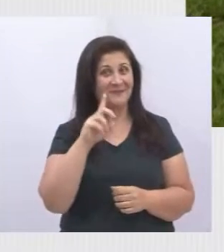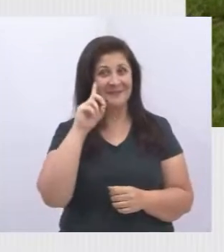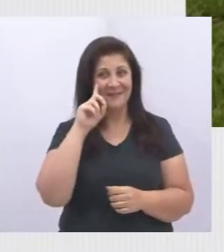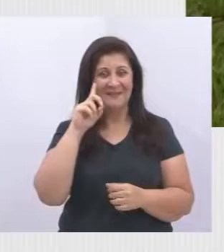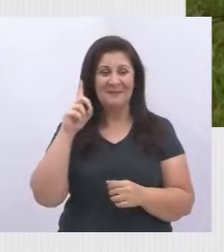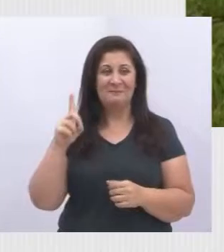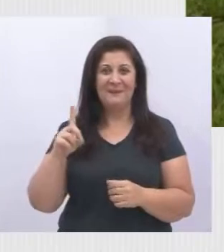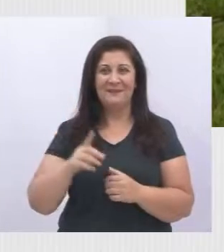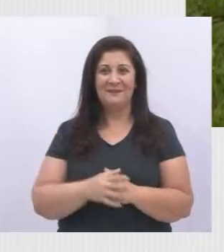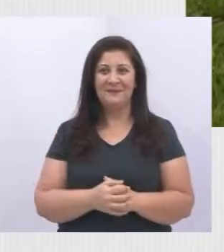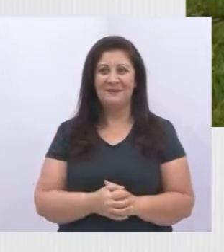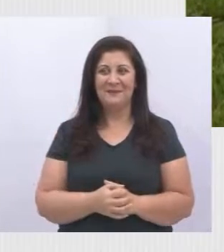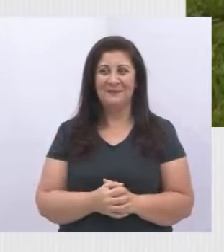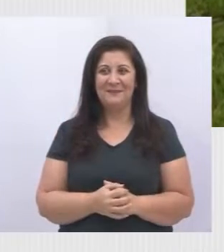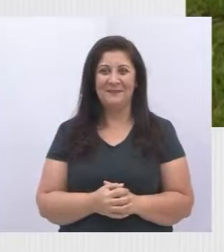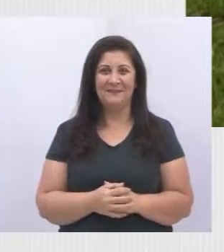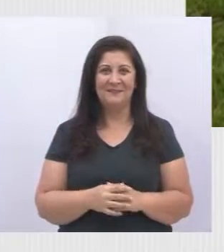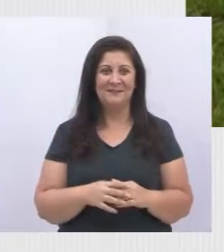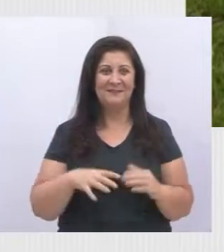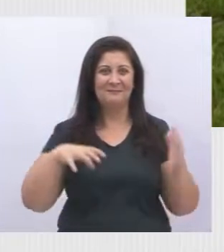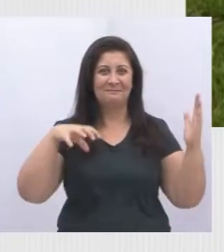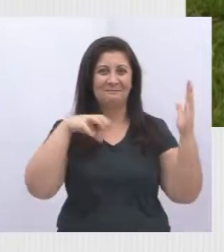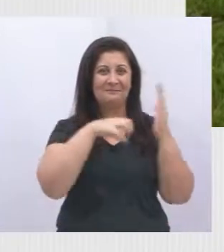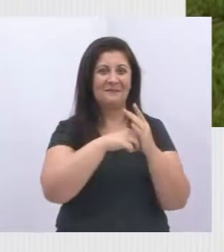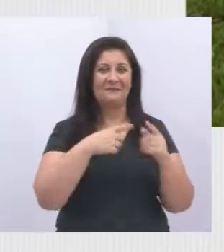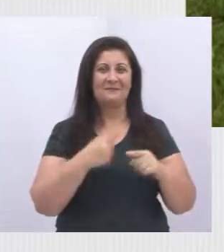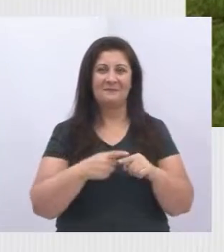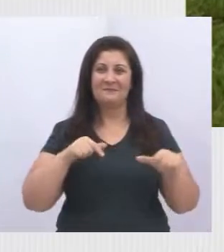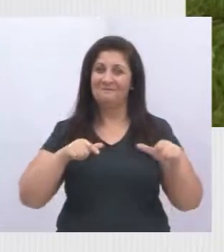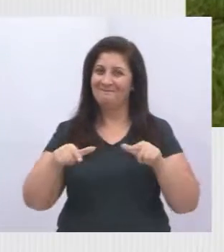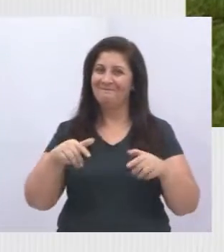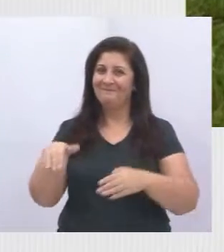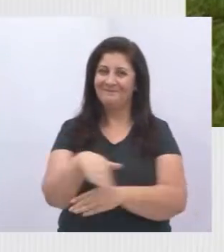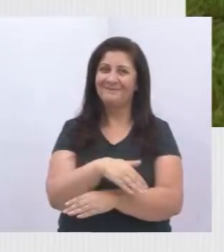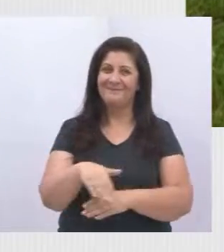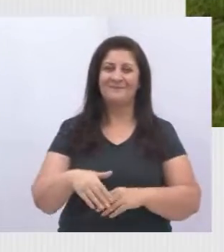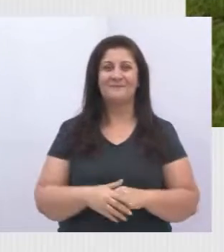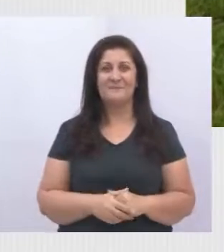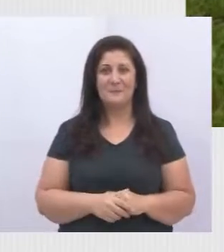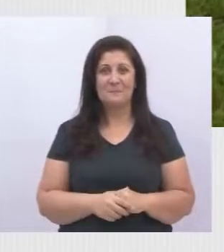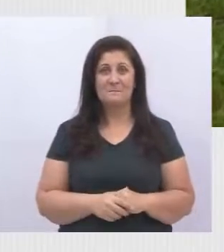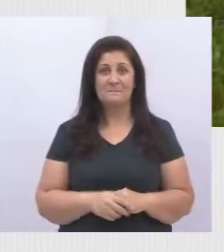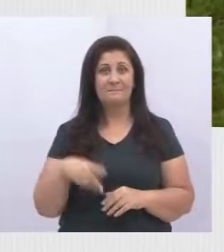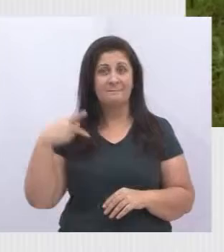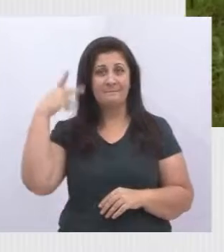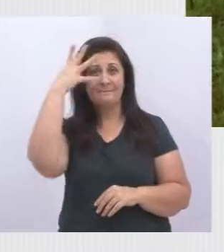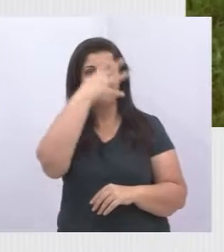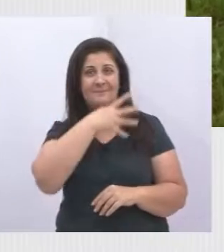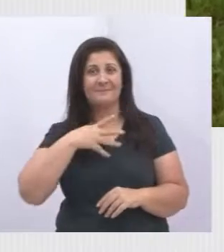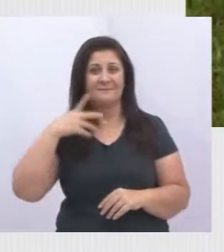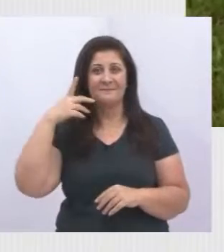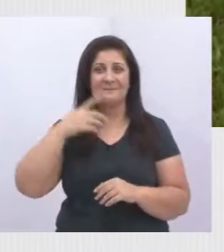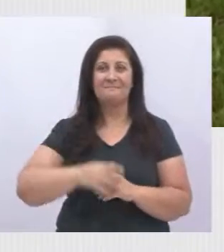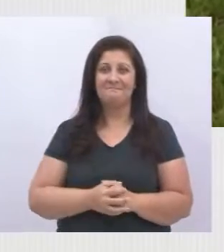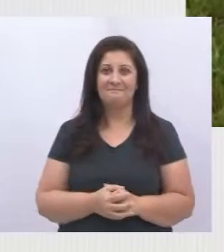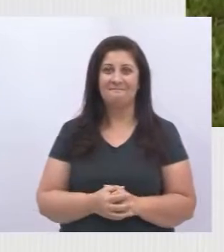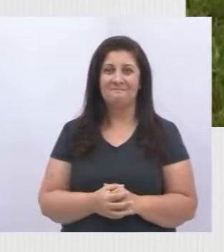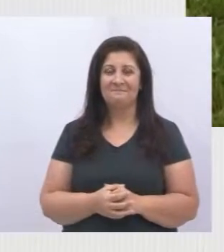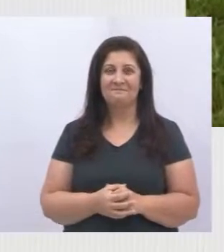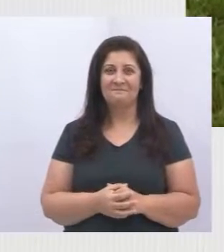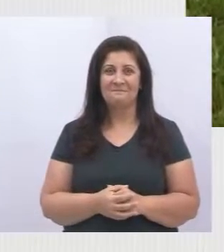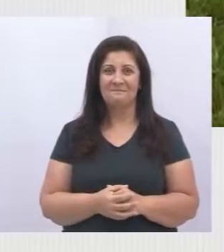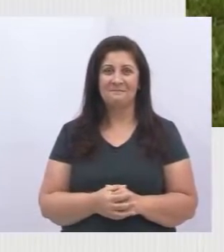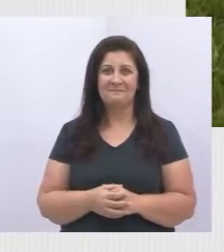bateu? Não, eu vi até mesmo ele descendo, porque eu trabalho aqui na avenida. Então eu tô 24 horas aqui. E